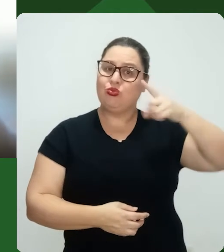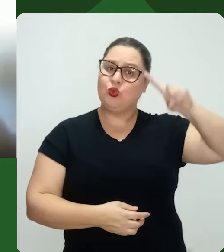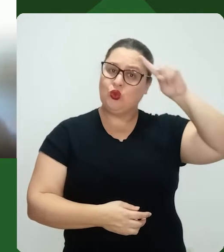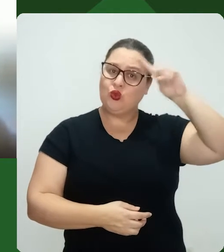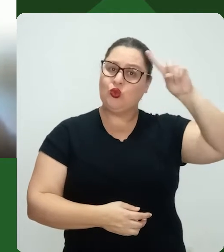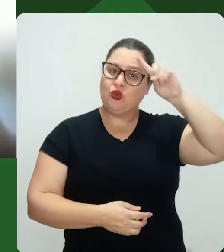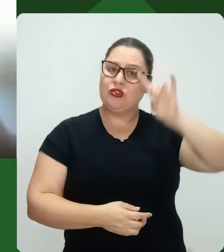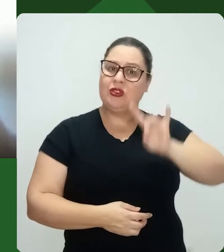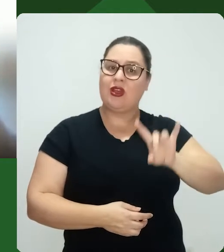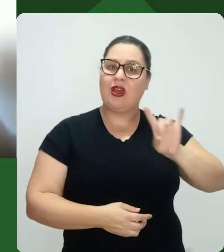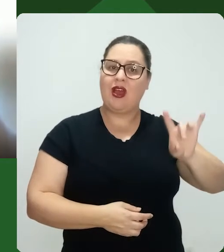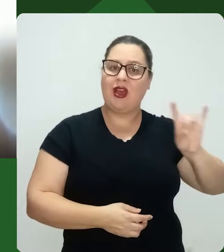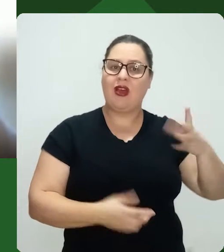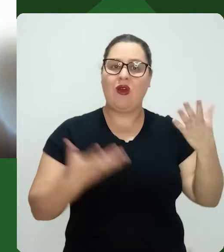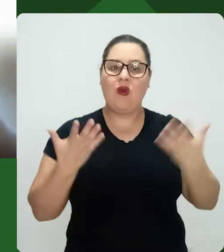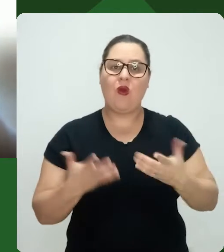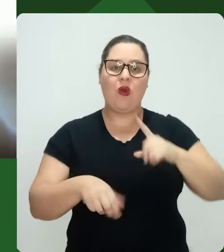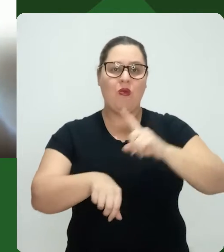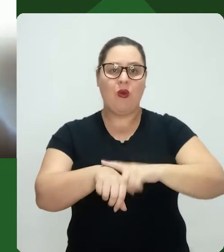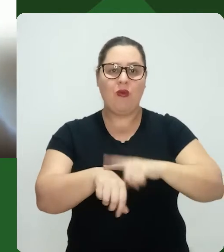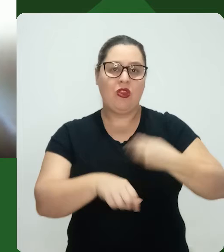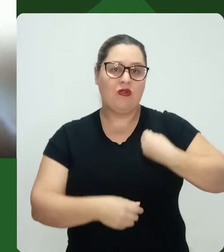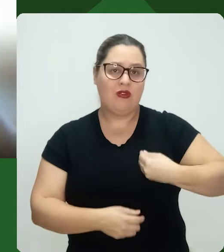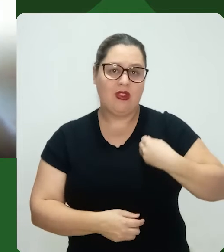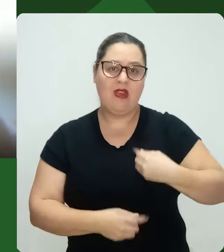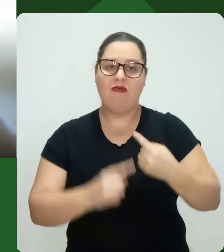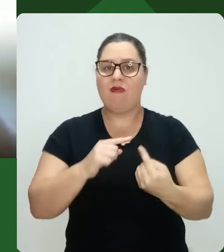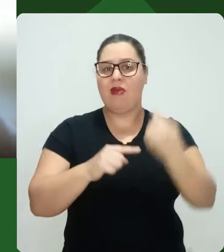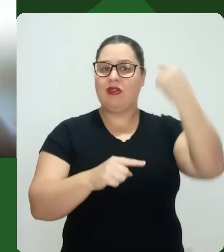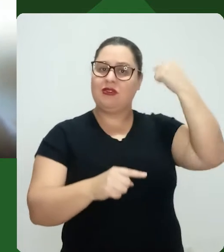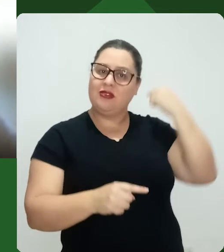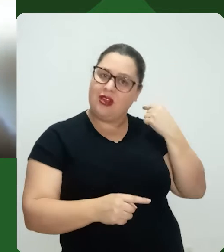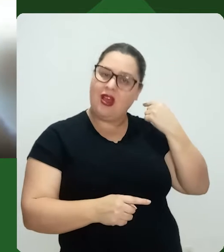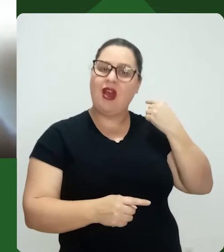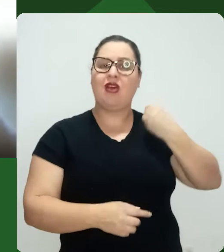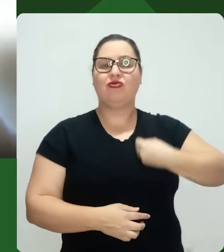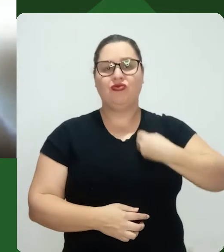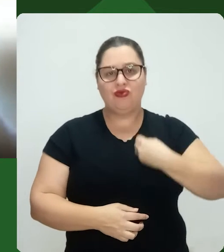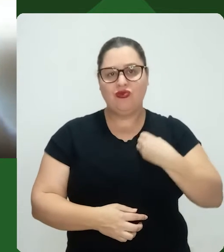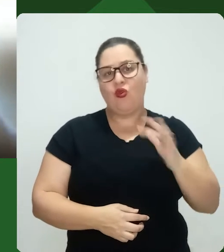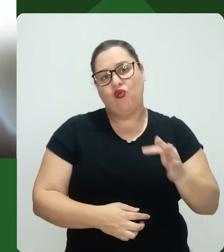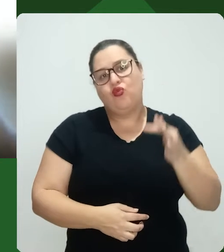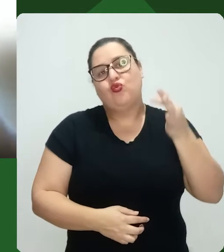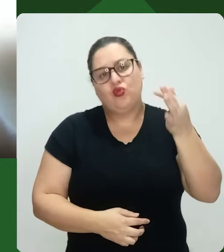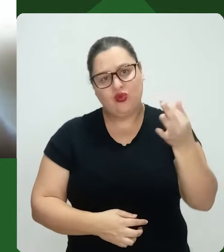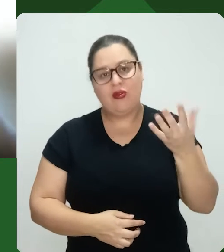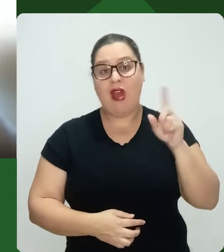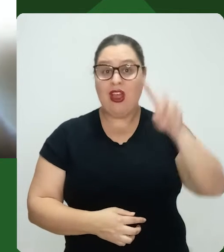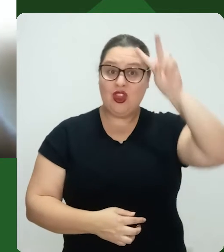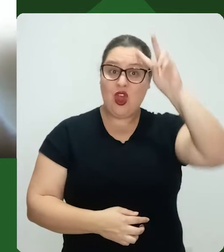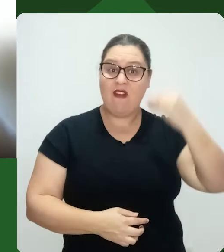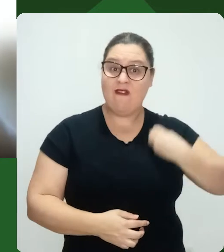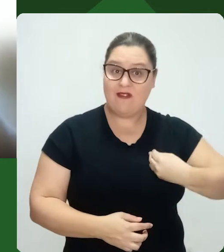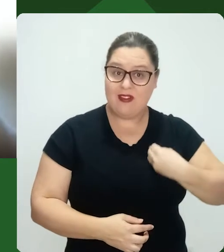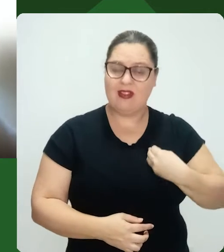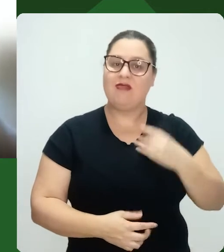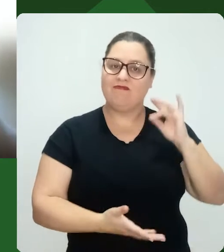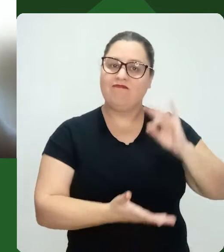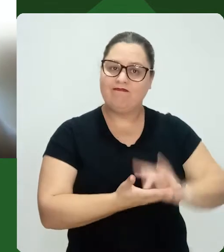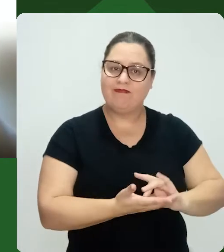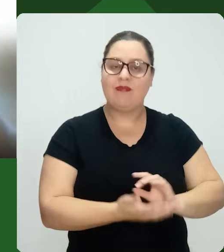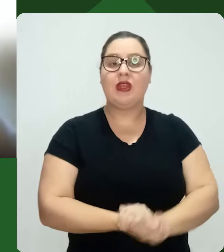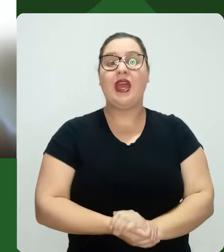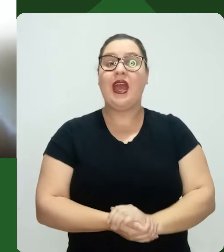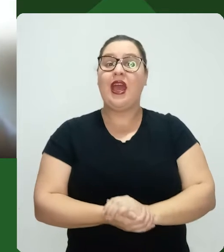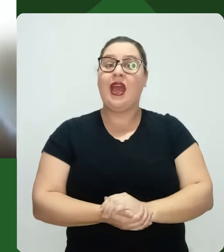deve pensar, é o que a gente vive todo dia, a história de cada um de nós, né, o que a gente está vivendo agora, o que viveu no passado, né,